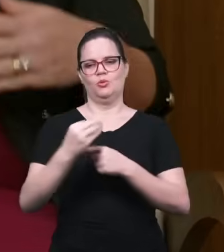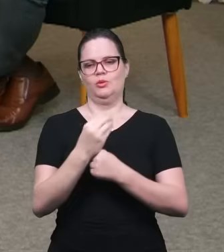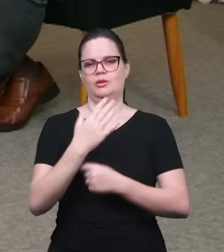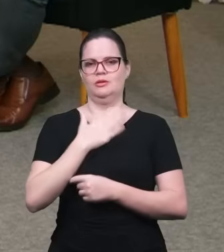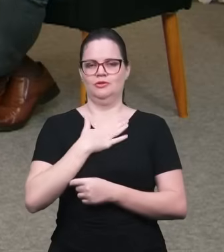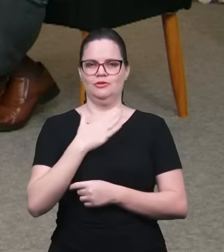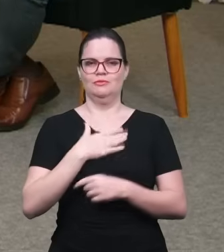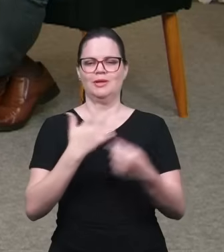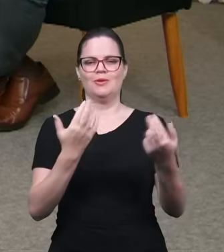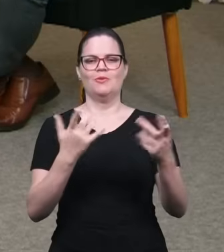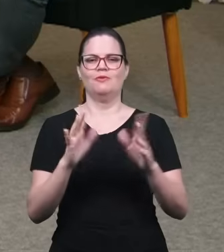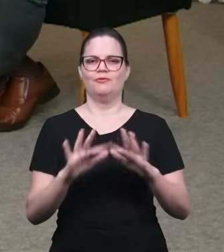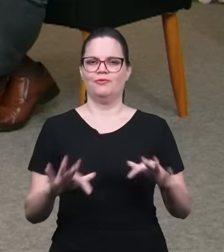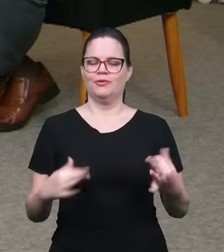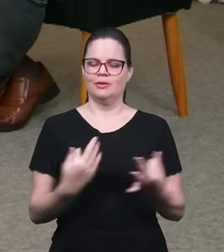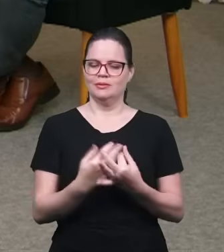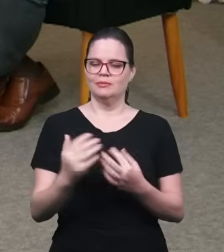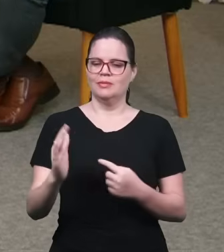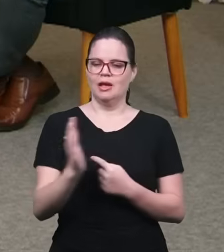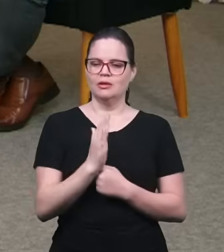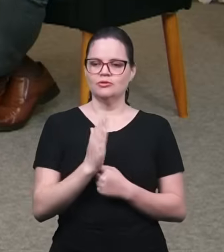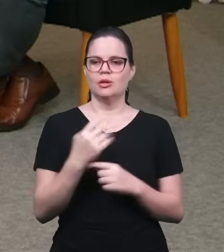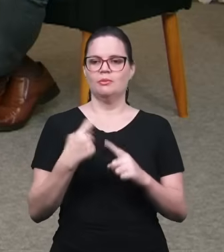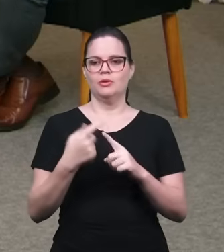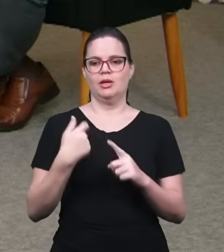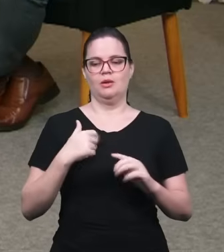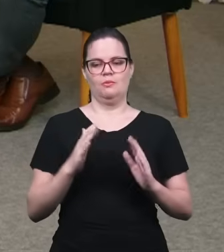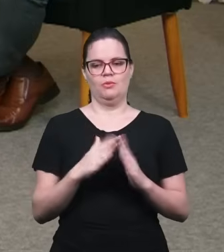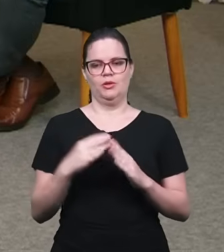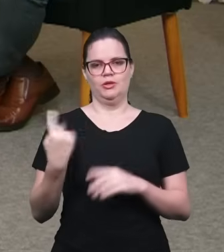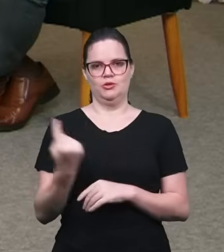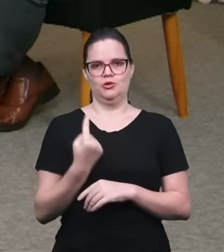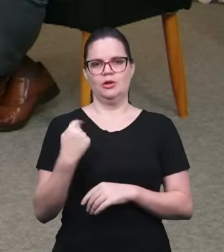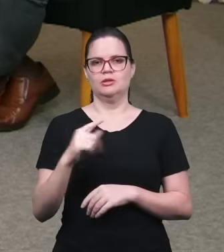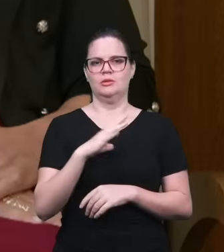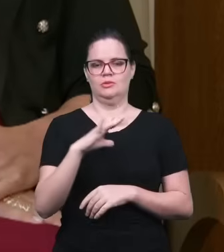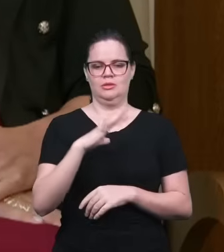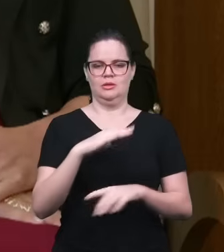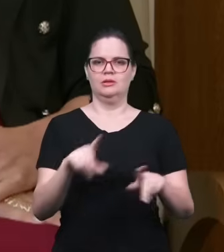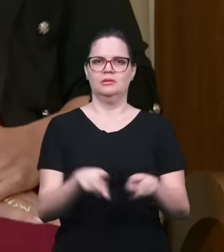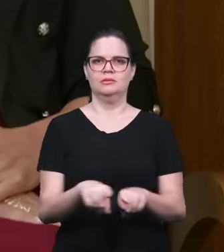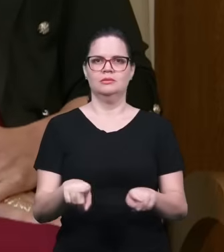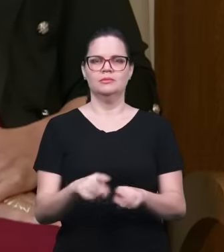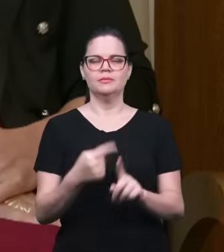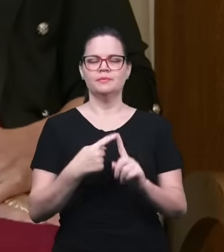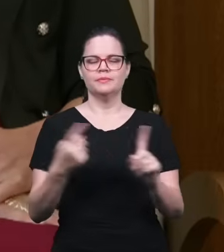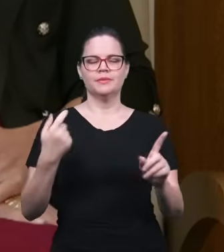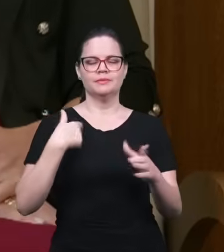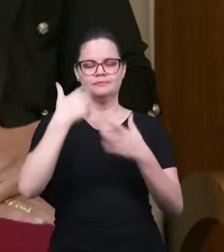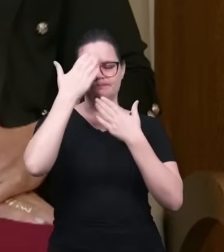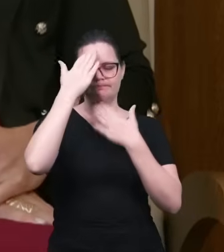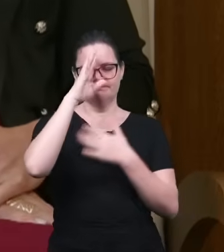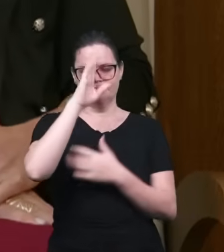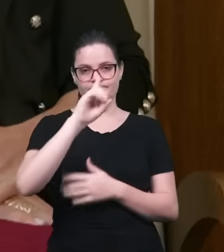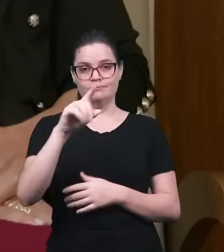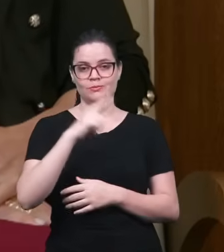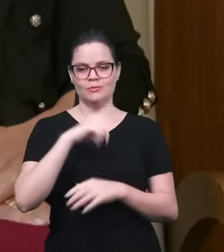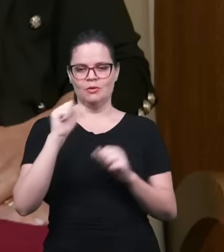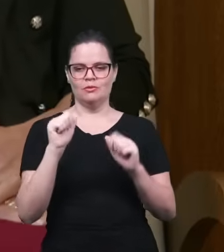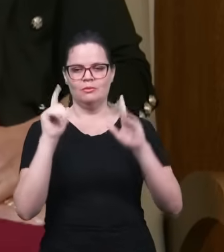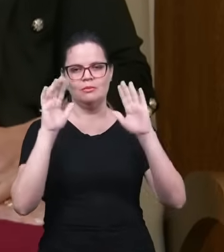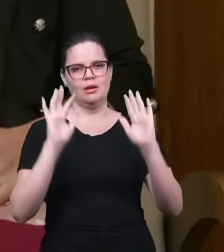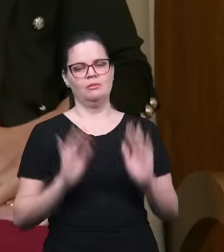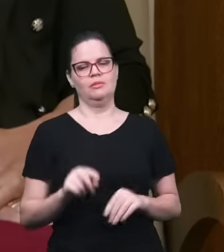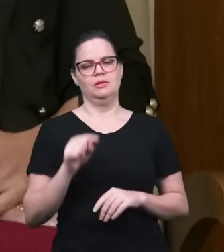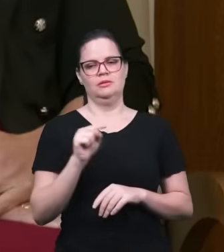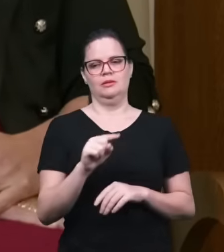para que me ajudasse a passar, porque eu morei sozinha há muito tempo também. mas graças a Deus ali tive uma grande família para